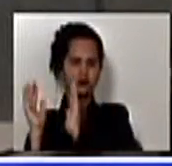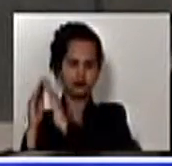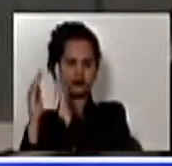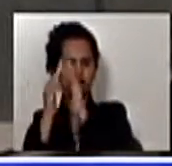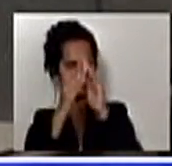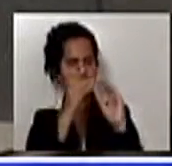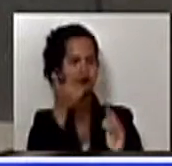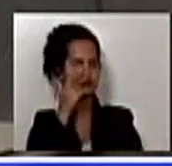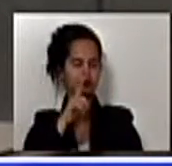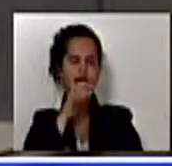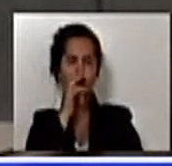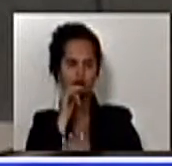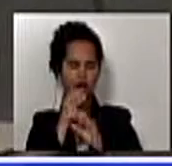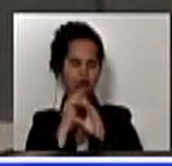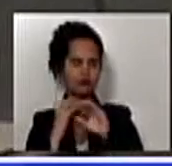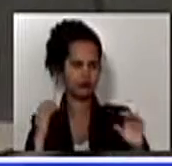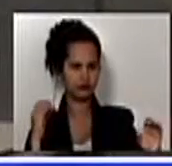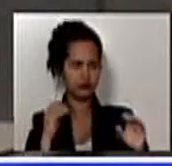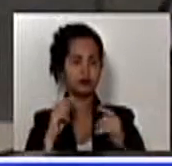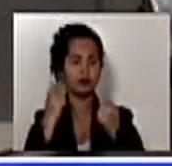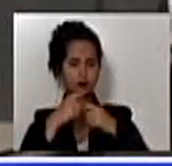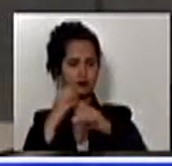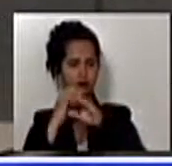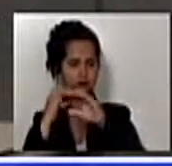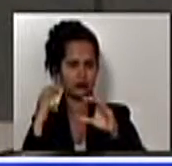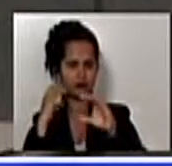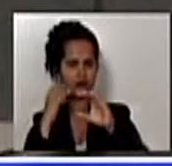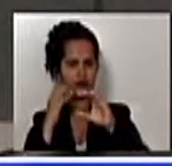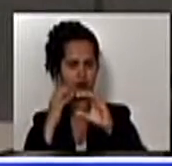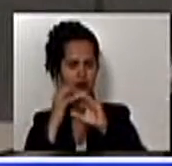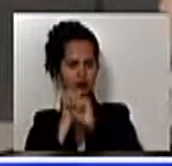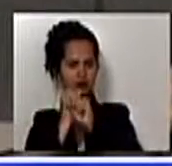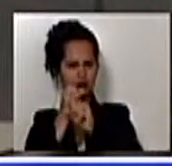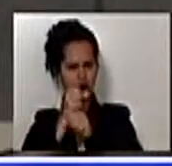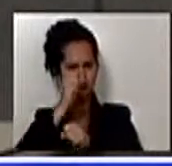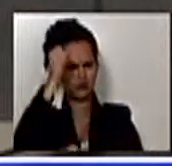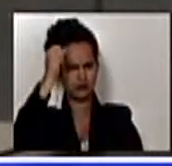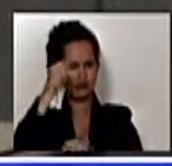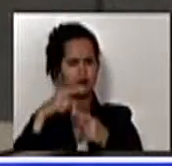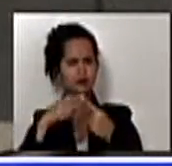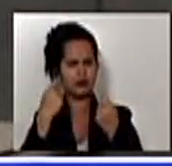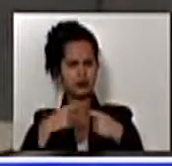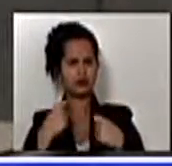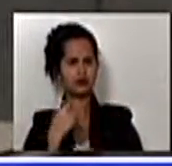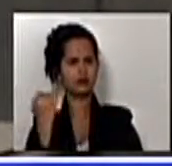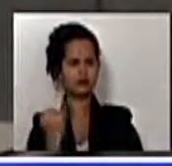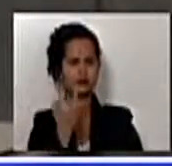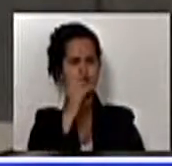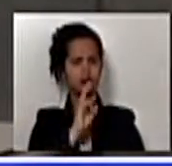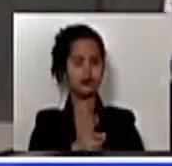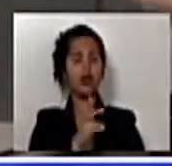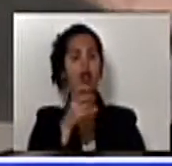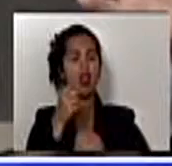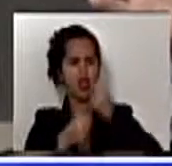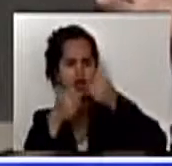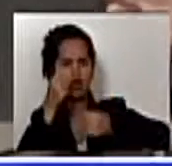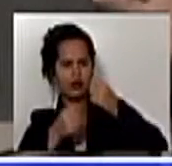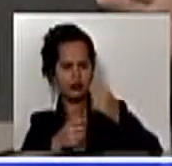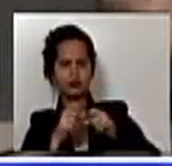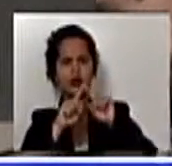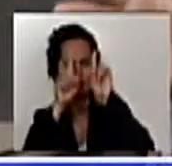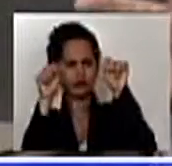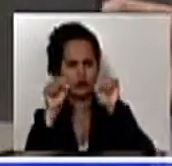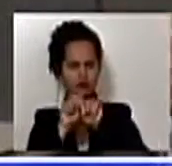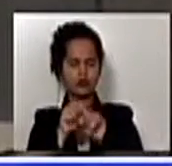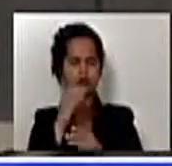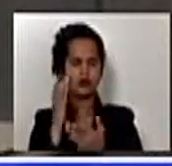acontece, são recursos importantíssimos que o governo tem que manter. Mantém o programa do leite, eu estou citando aqui alguns projetos